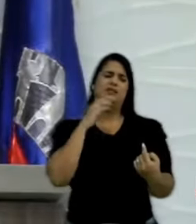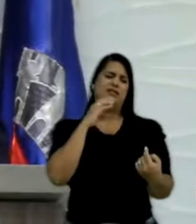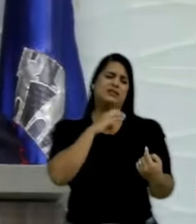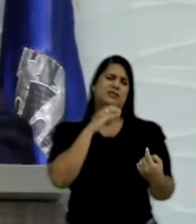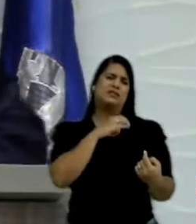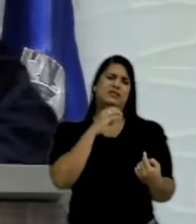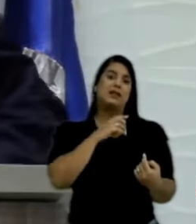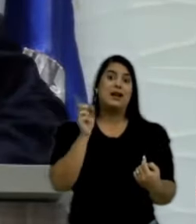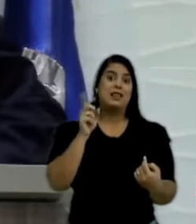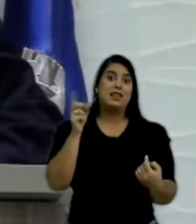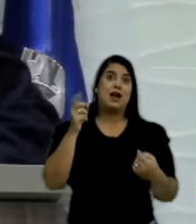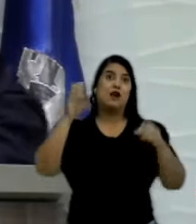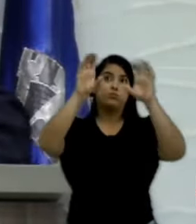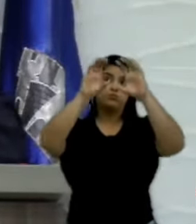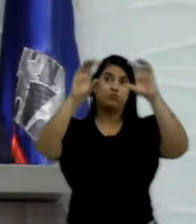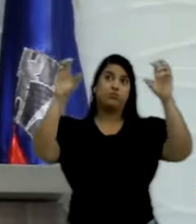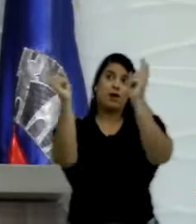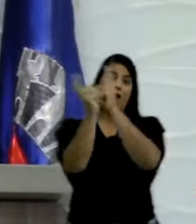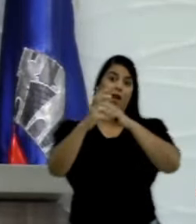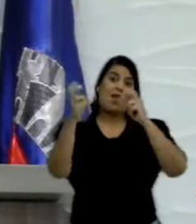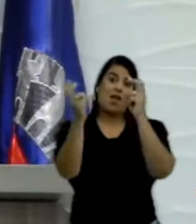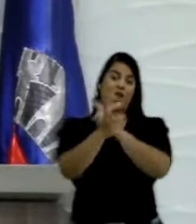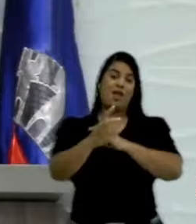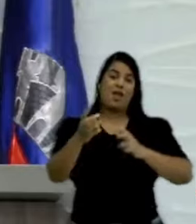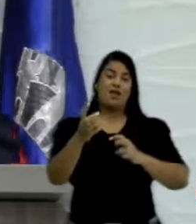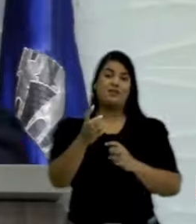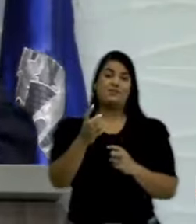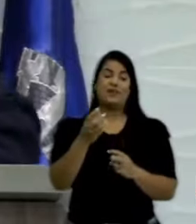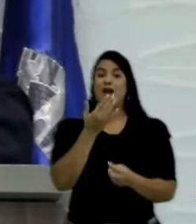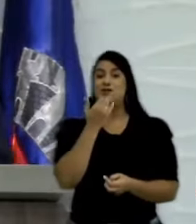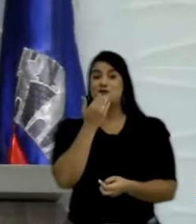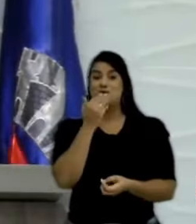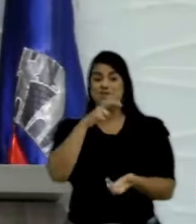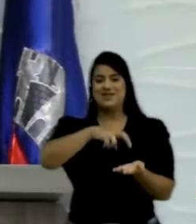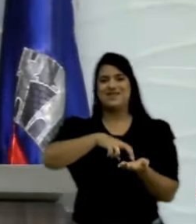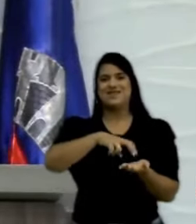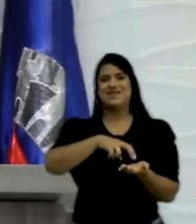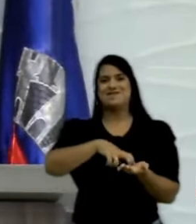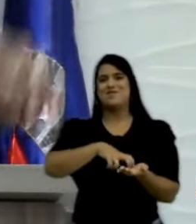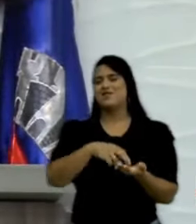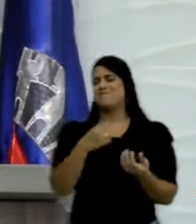tem ar-condicionado, tem um café da manhã que só tem no Hotel